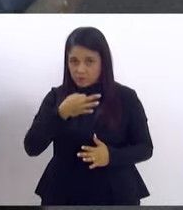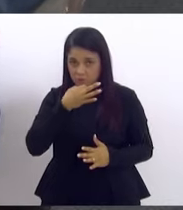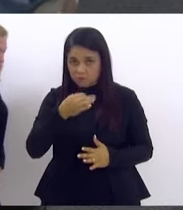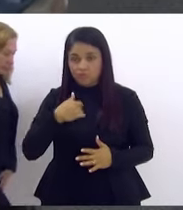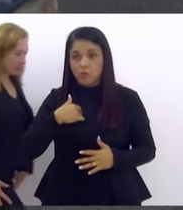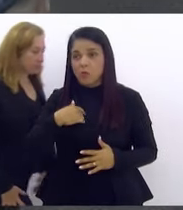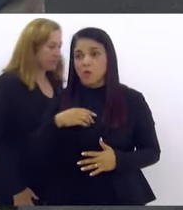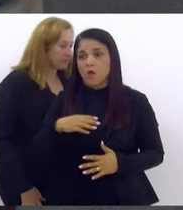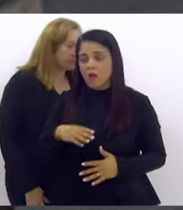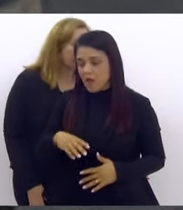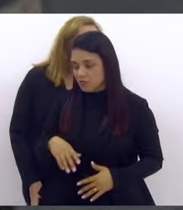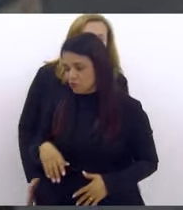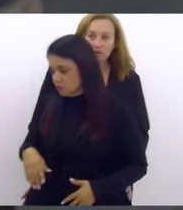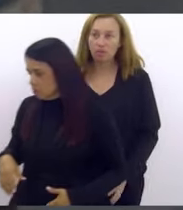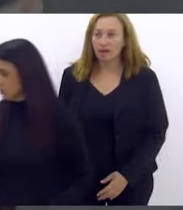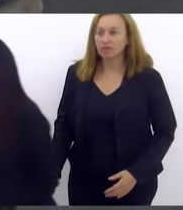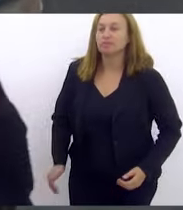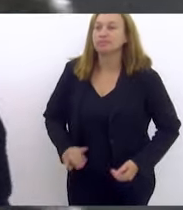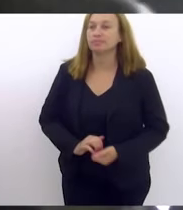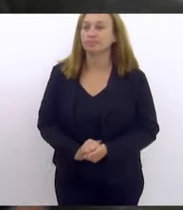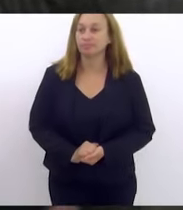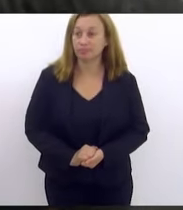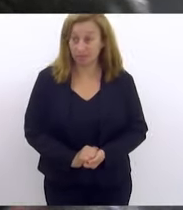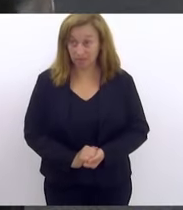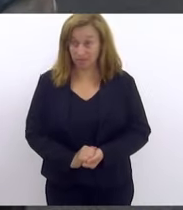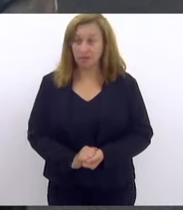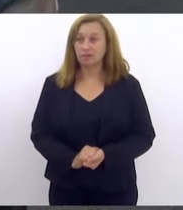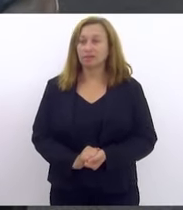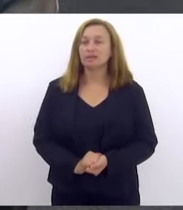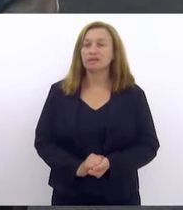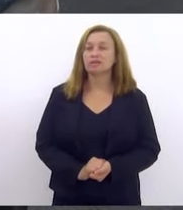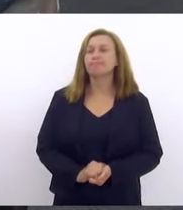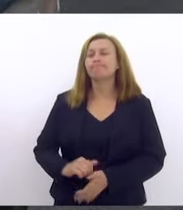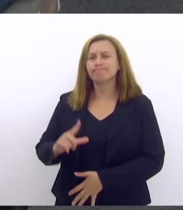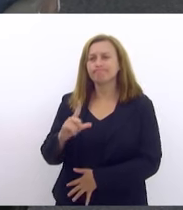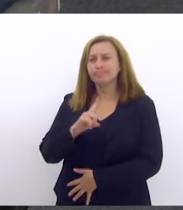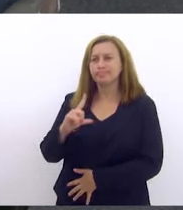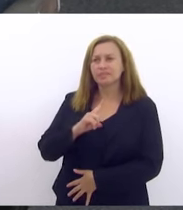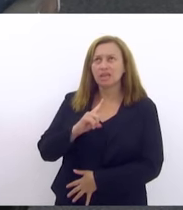acho que o projeto ele tem